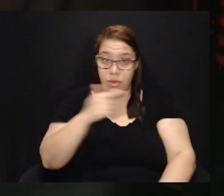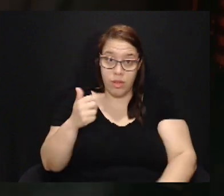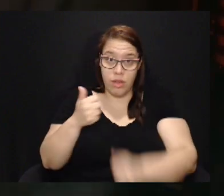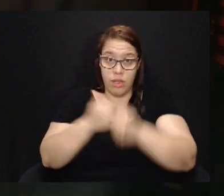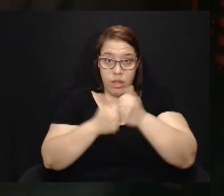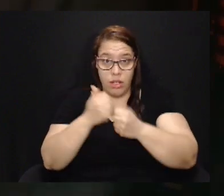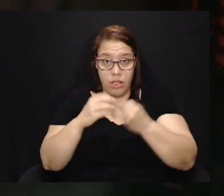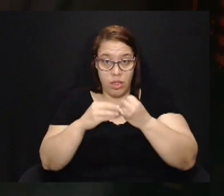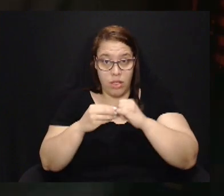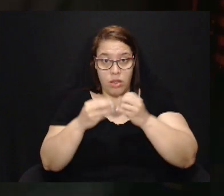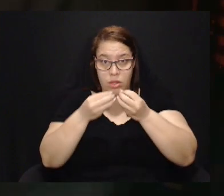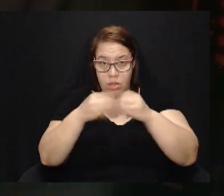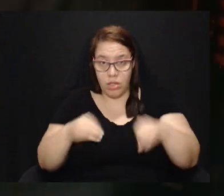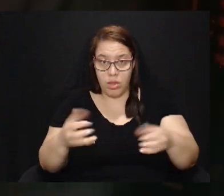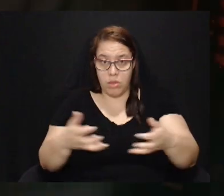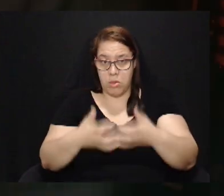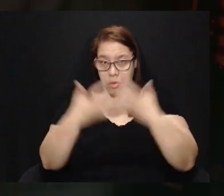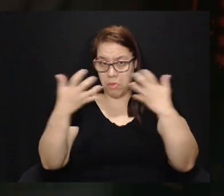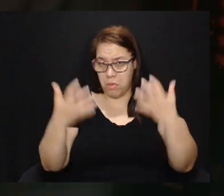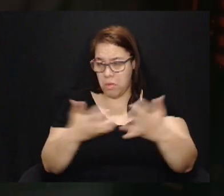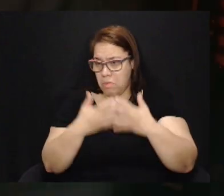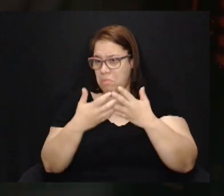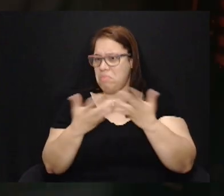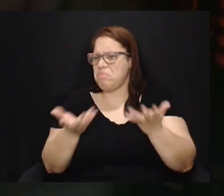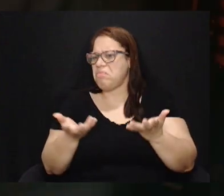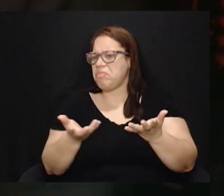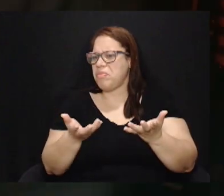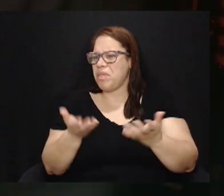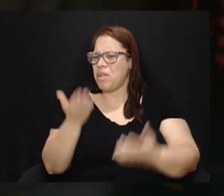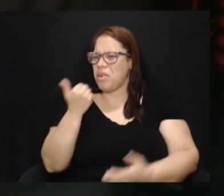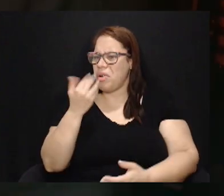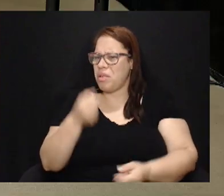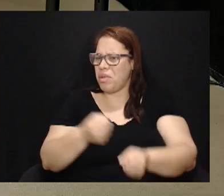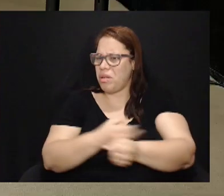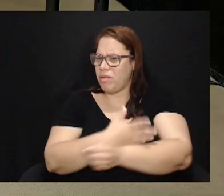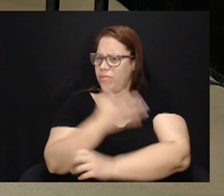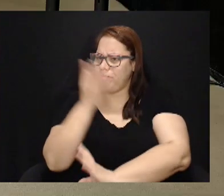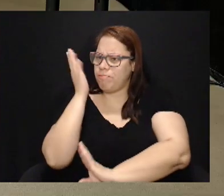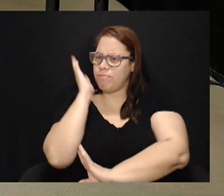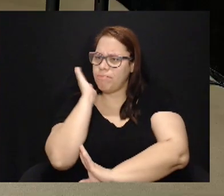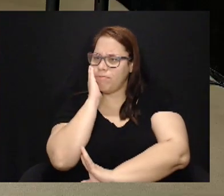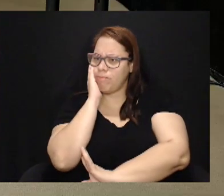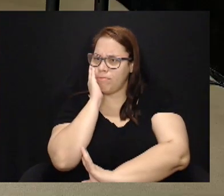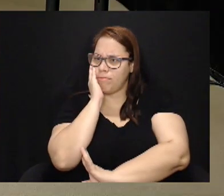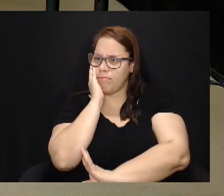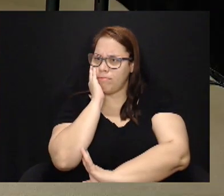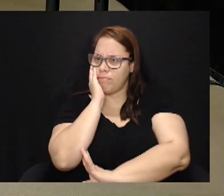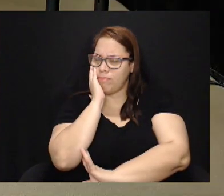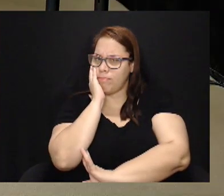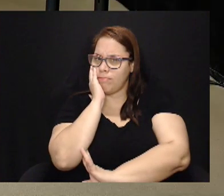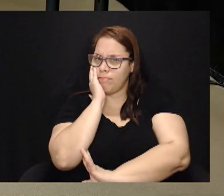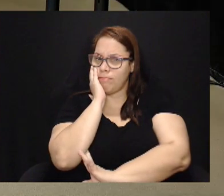ovo, alface, cenoura, e tá comendo as emoções. Eu diria que eu não sei se a pessoa esqueceu, Rúbia.